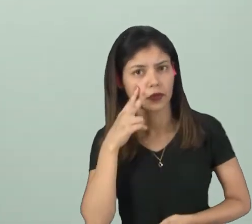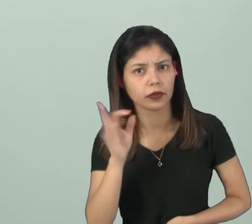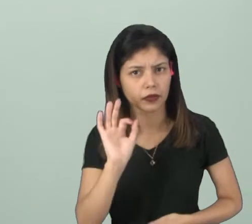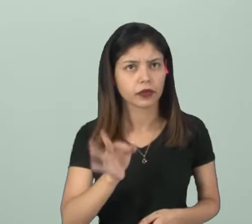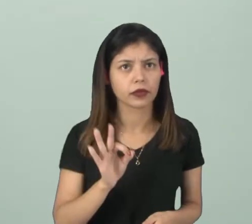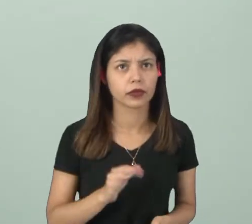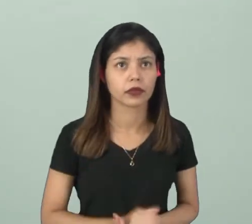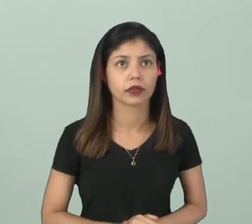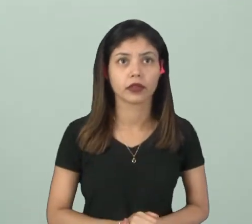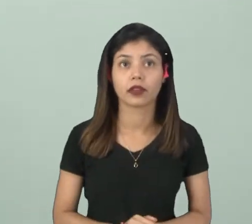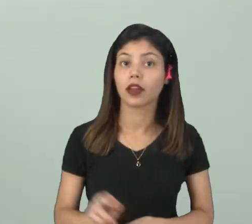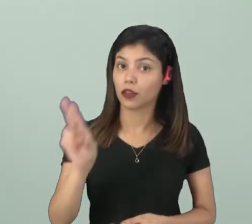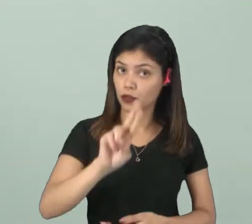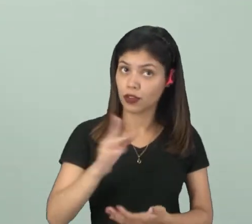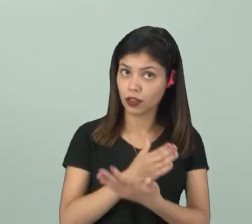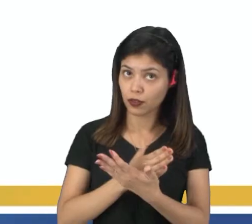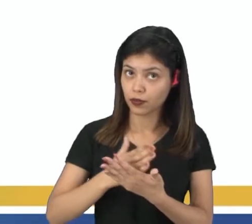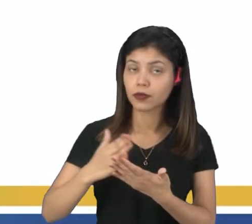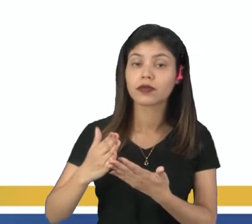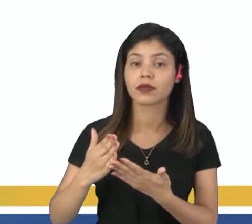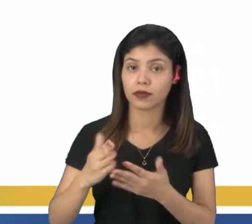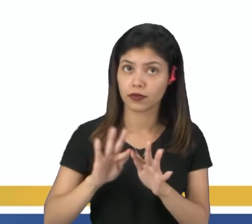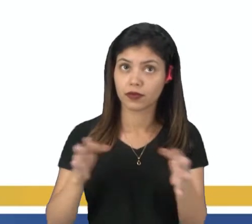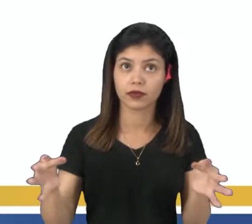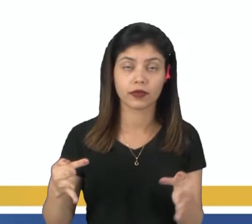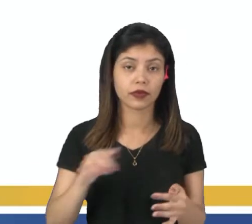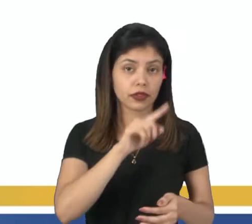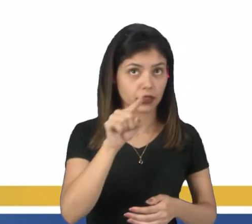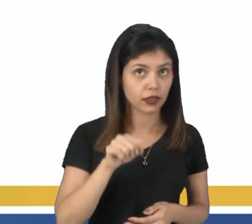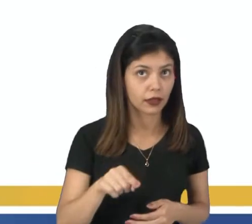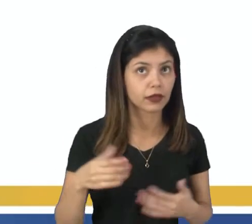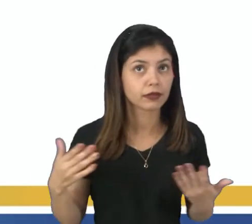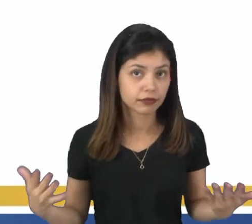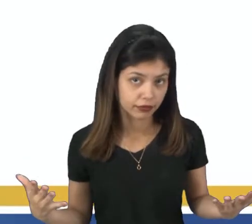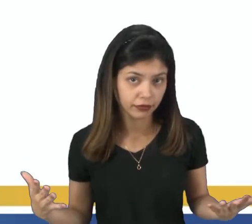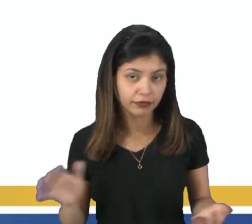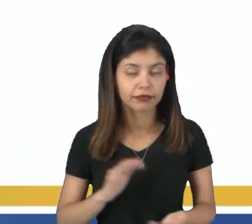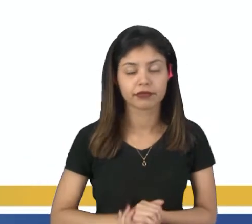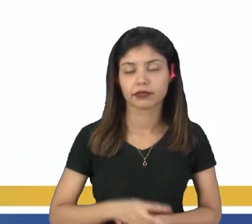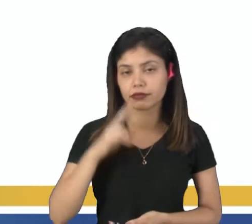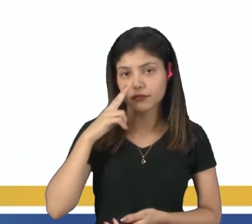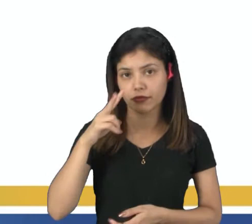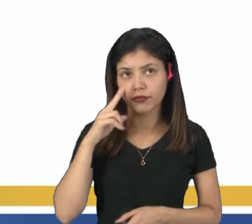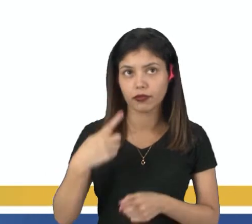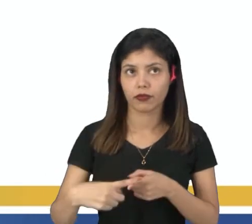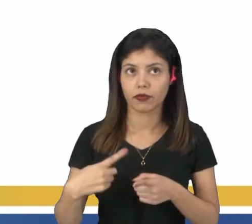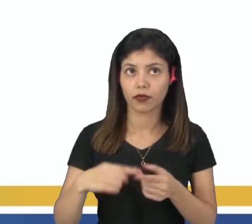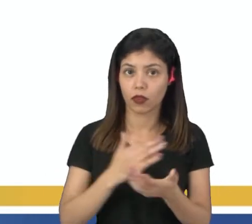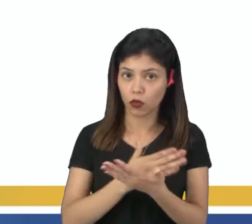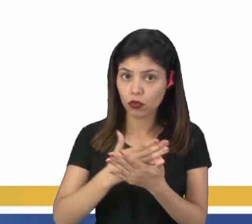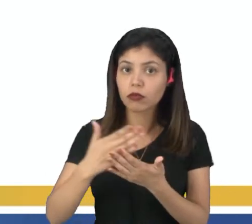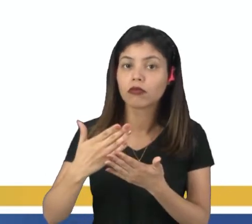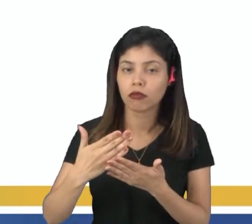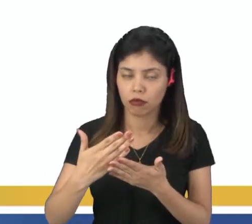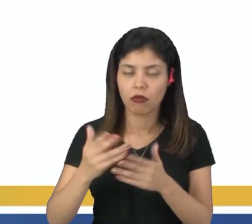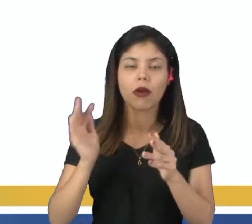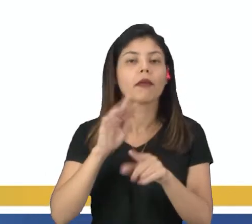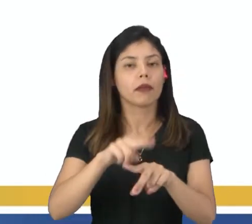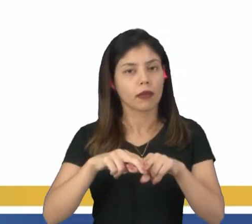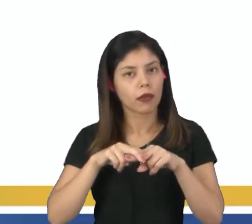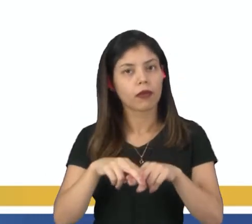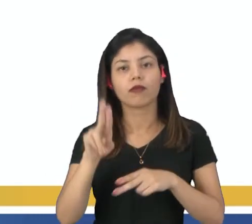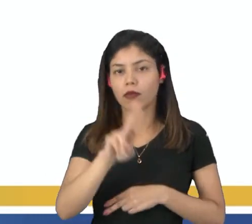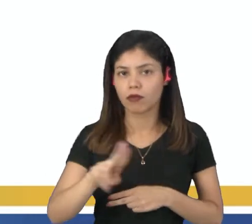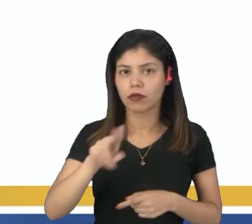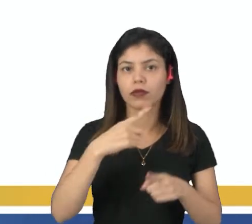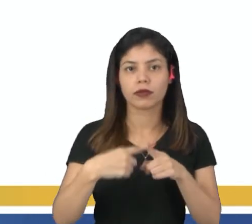acertou? Usado em início de frases interrogativas. Vejam que porquê está no início, por isso foi usado dessa